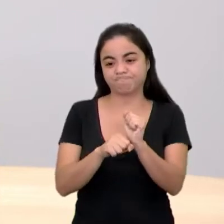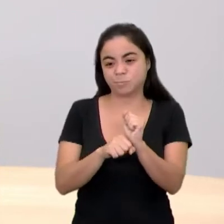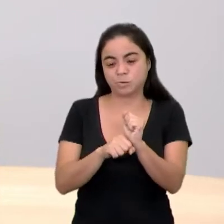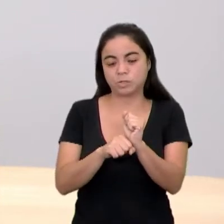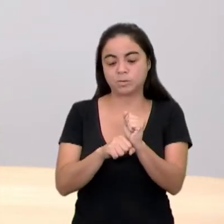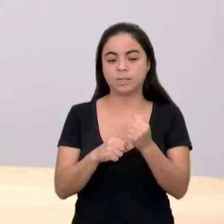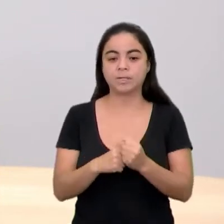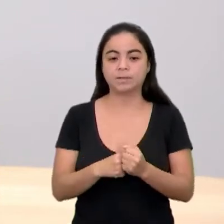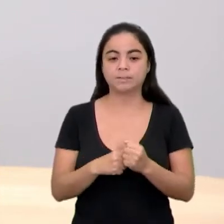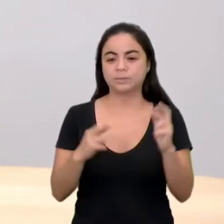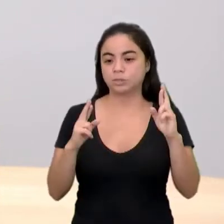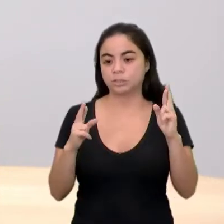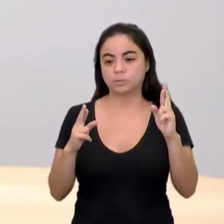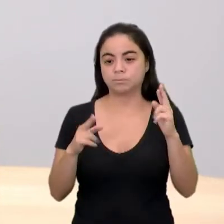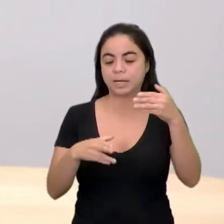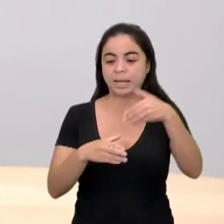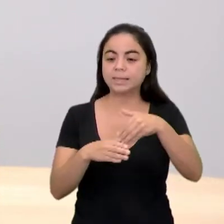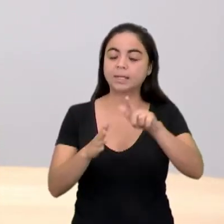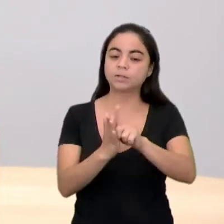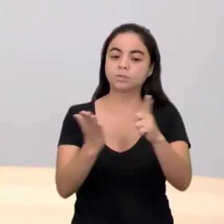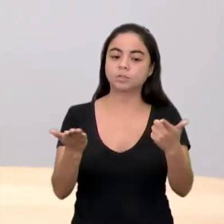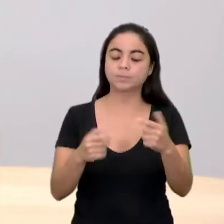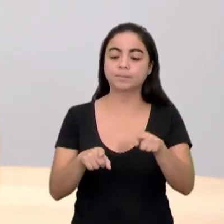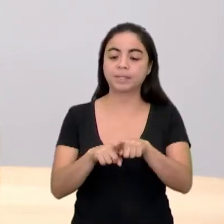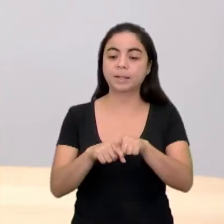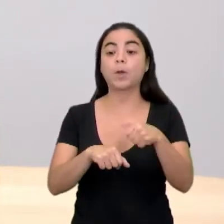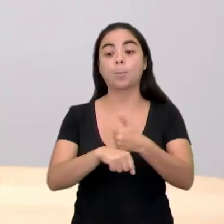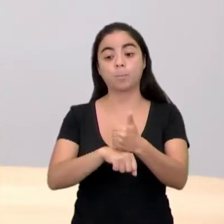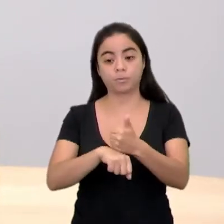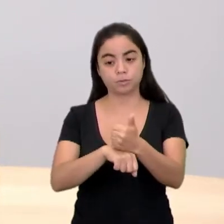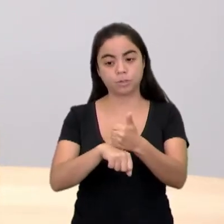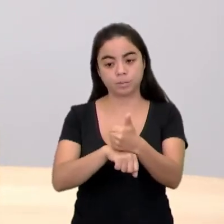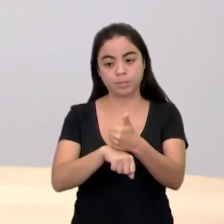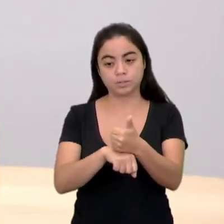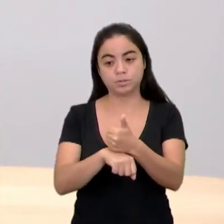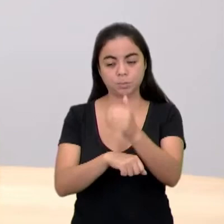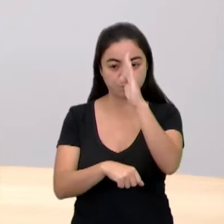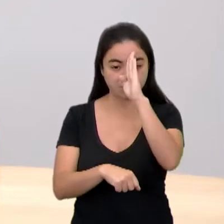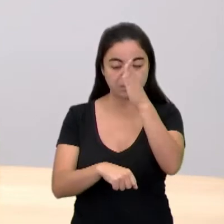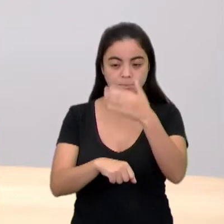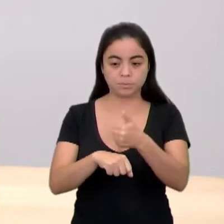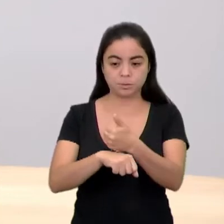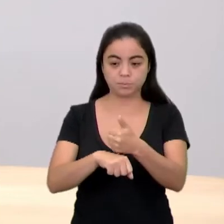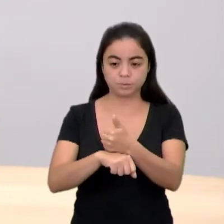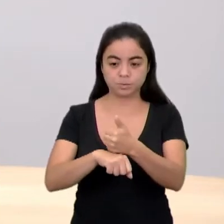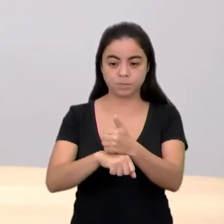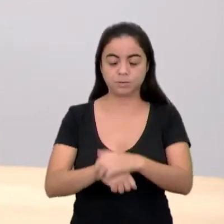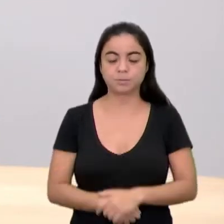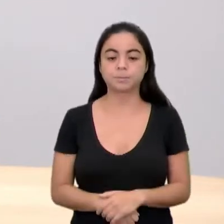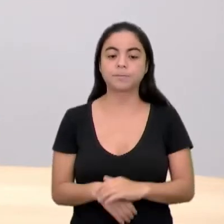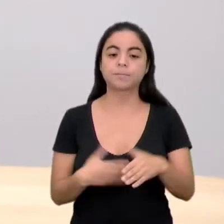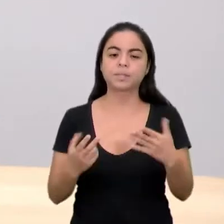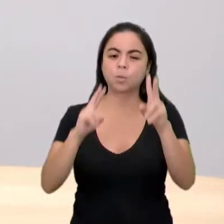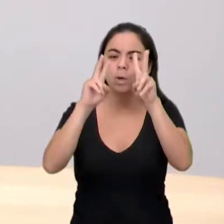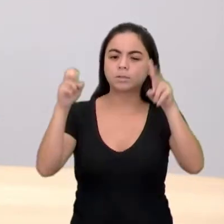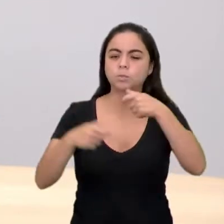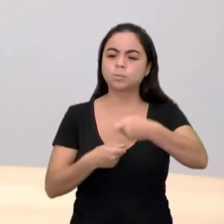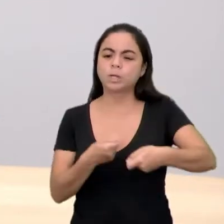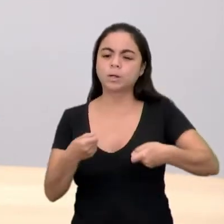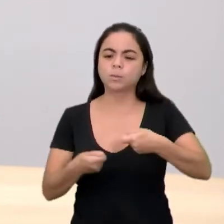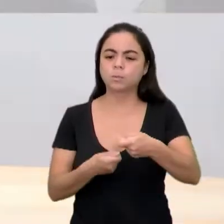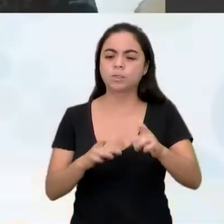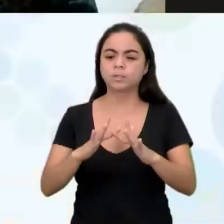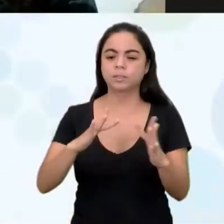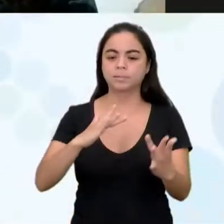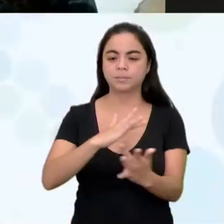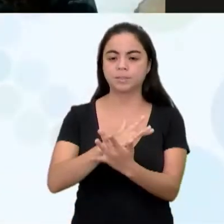da imprensa, né? E profissionalmente, na verdade, eu diria. E aí chegou nesse assunto, a regulação da mídia. O que